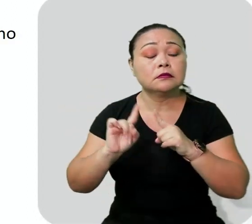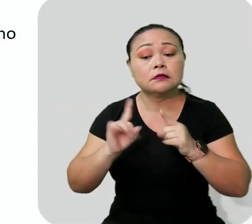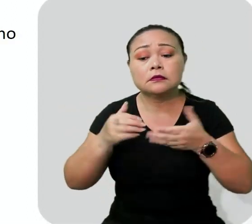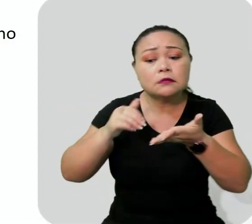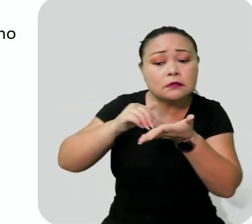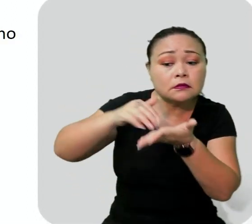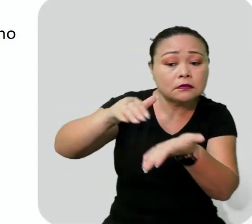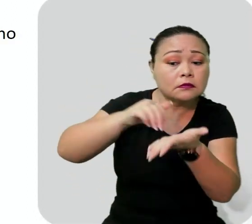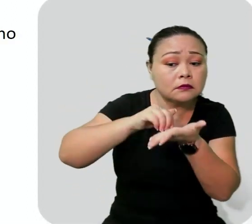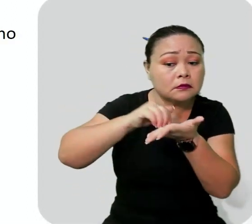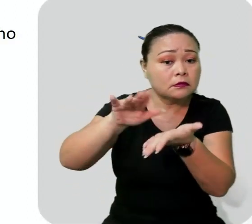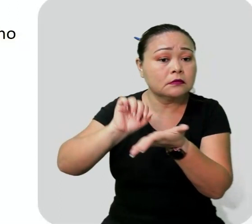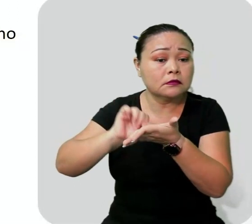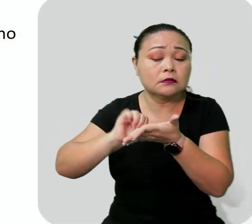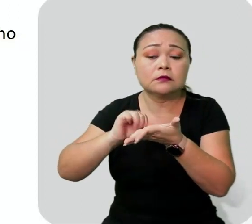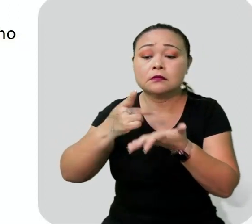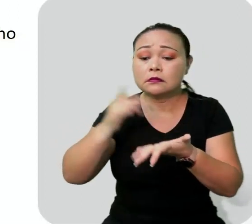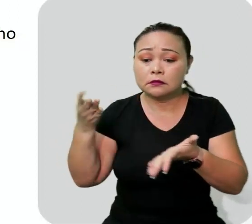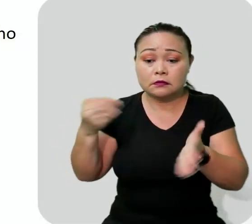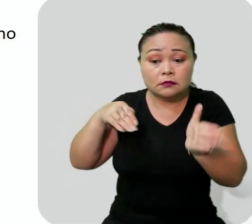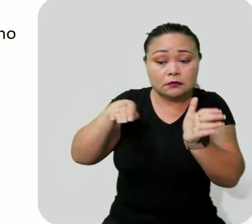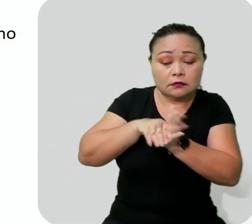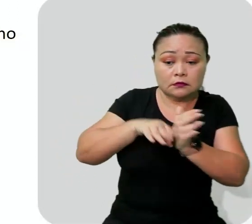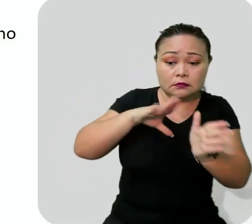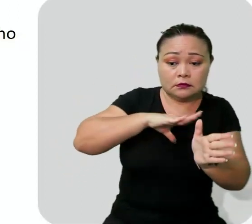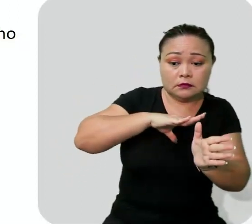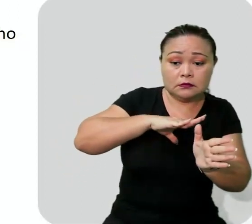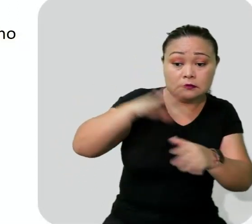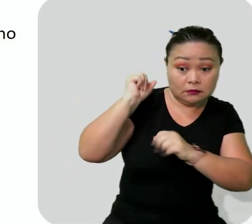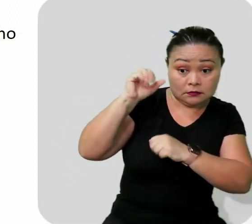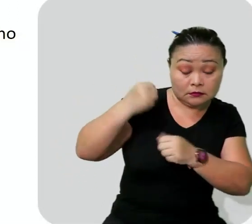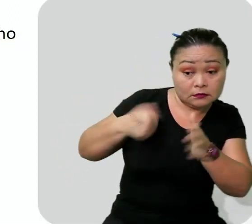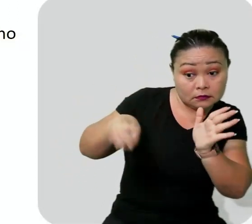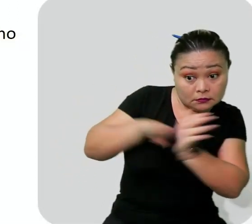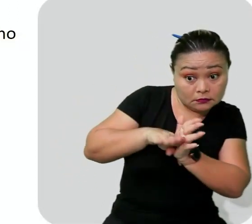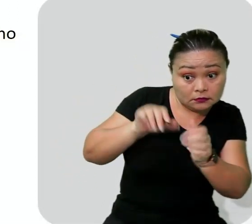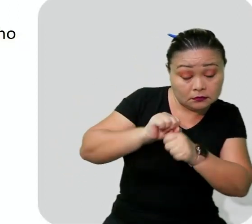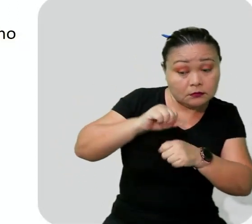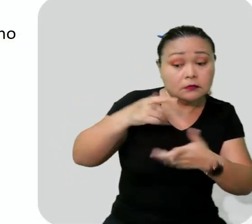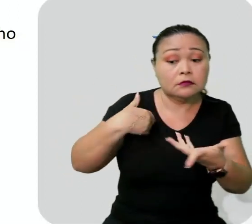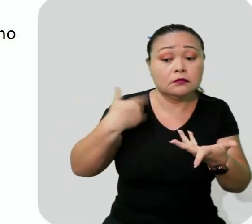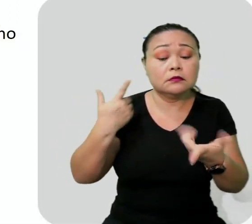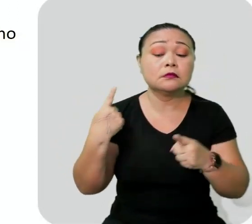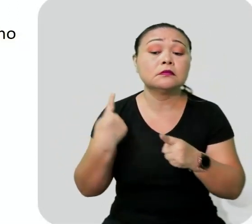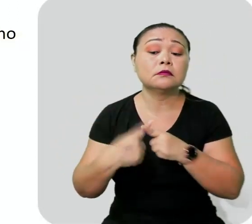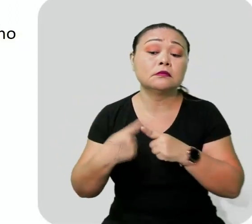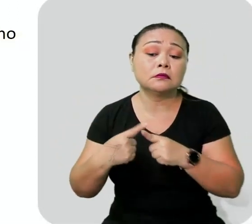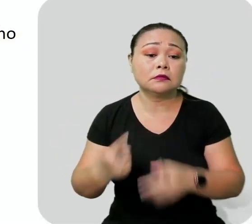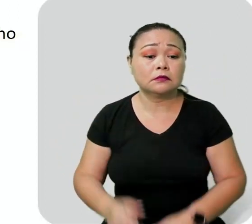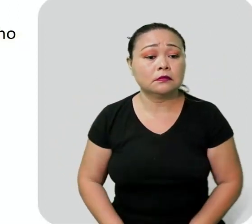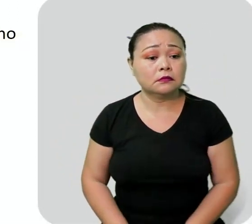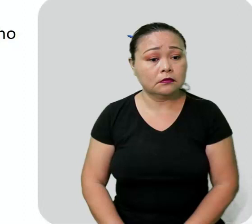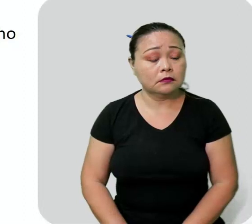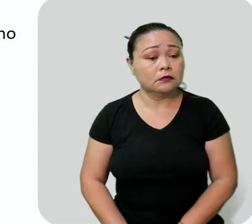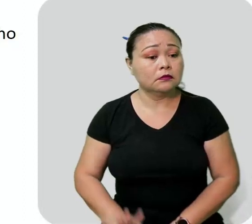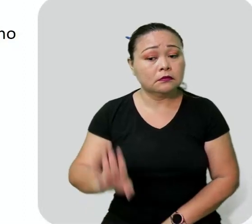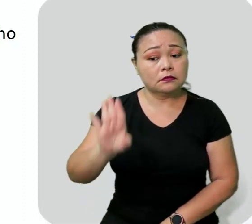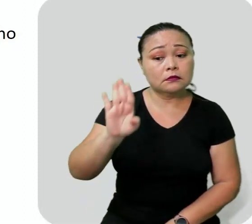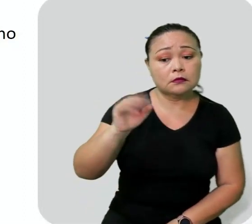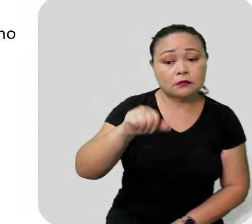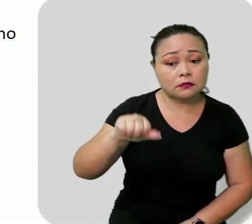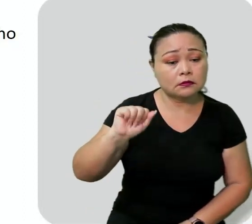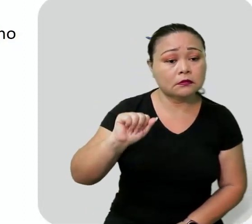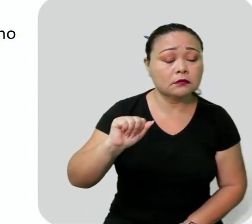nem expulsos pelos conquistadores espanhóis, certo? Devido a quê? Letra